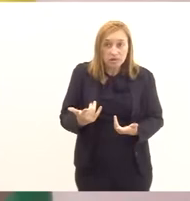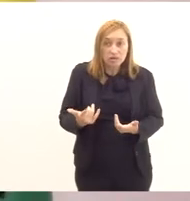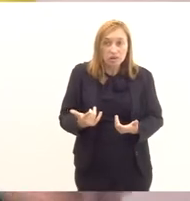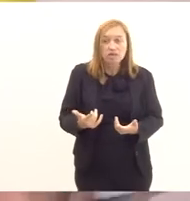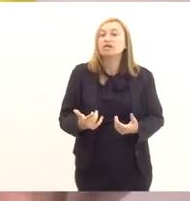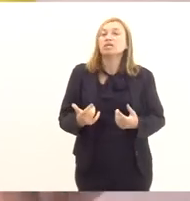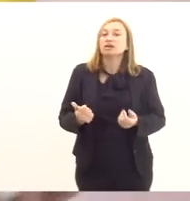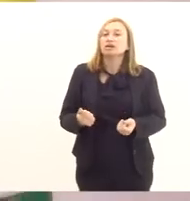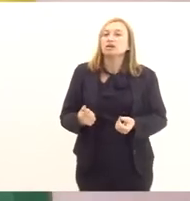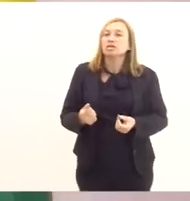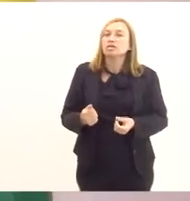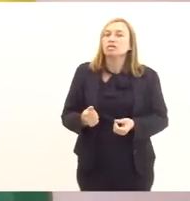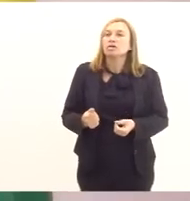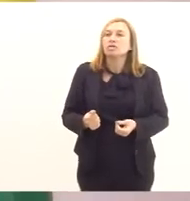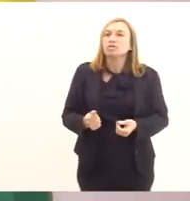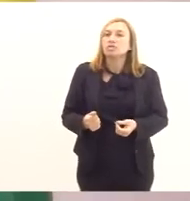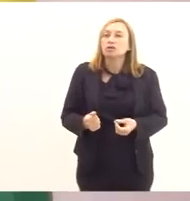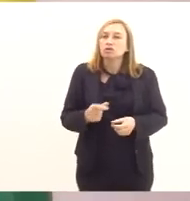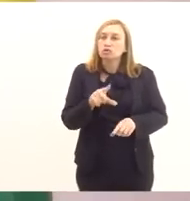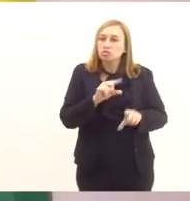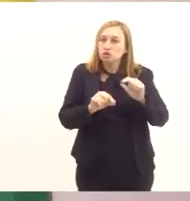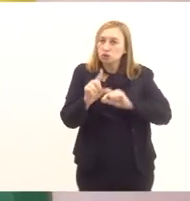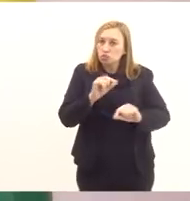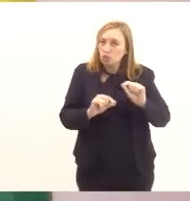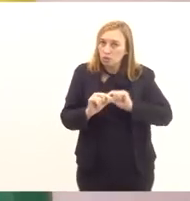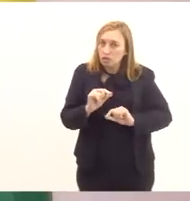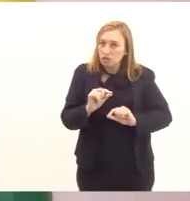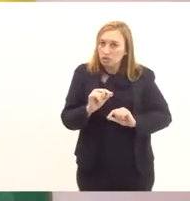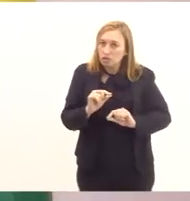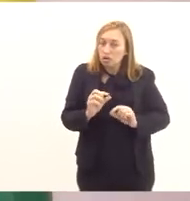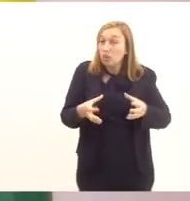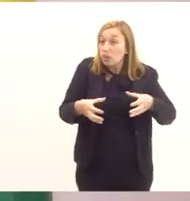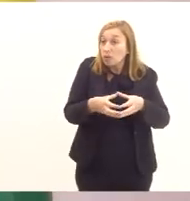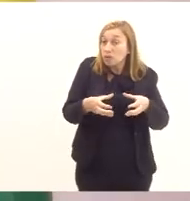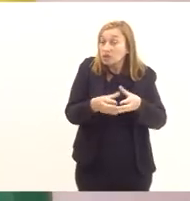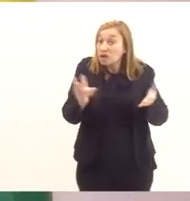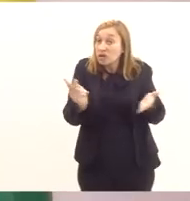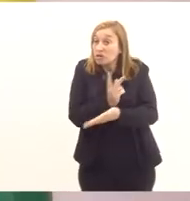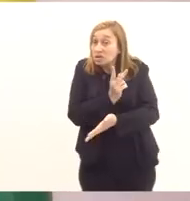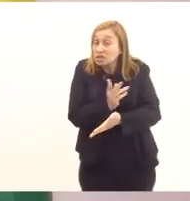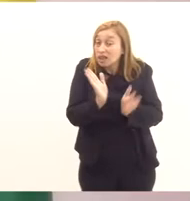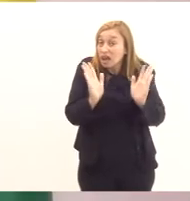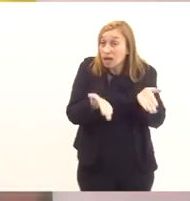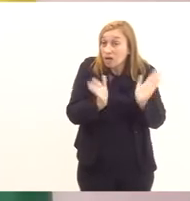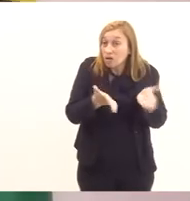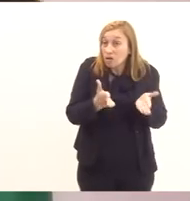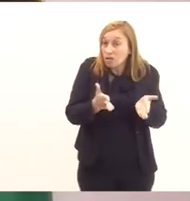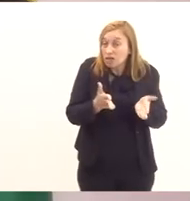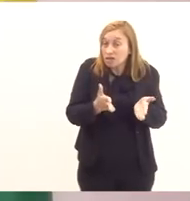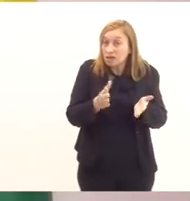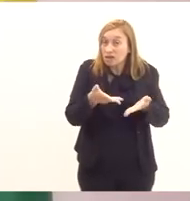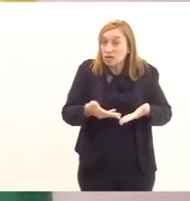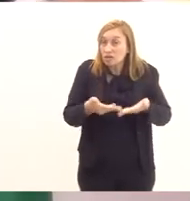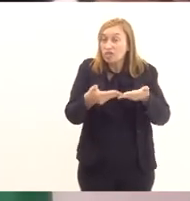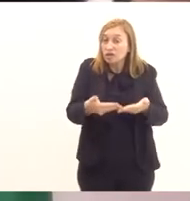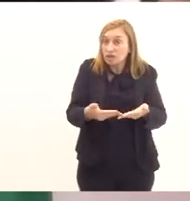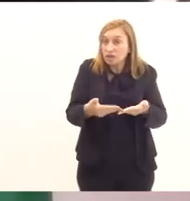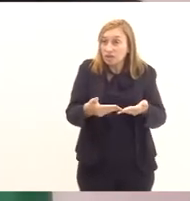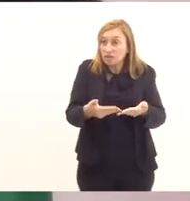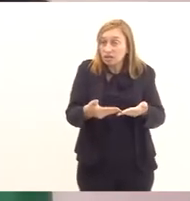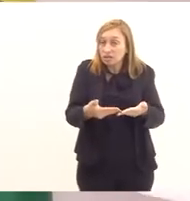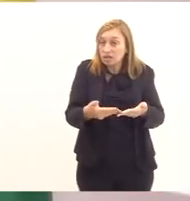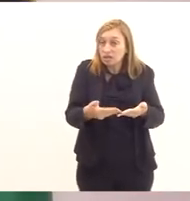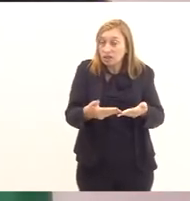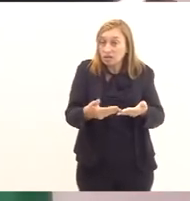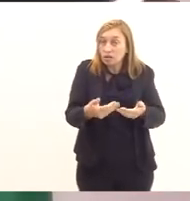carreira da Assembleia Legislativa de uma decisão tomada no âmbito de uma comissão que está acontecendo em tempo real que lhe é ofertado os meios